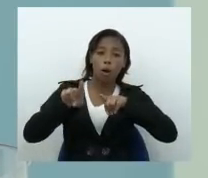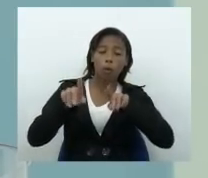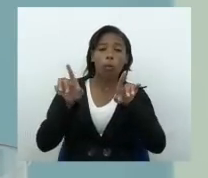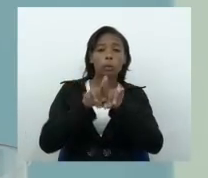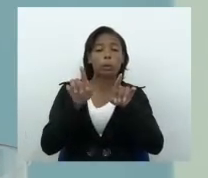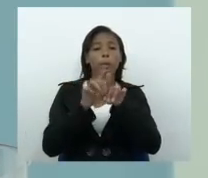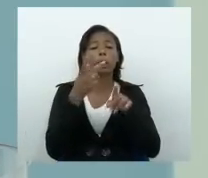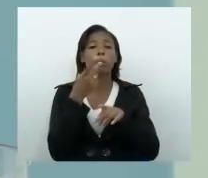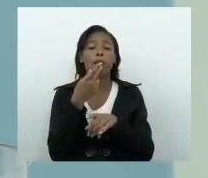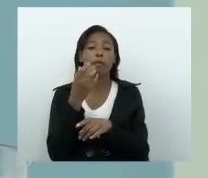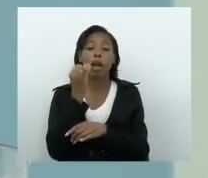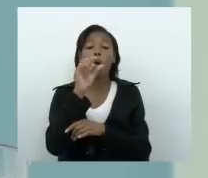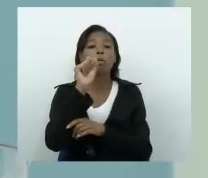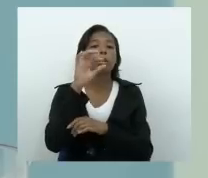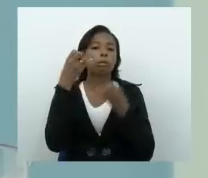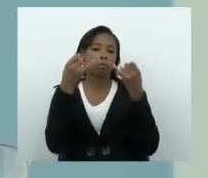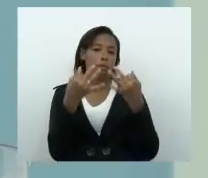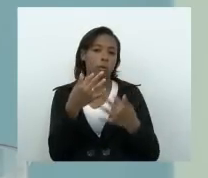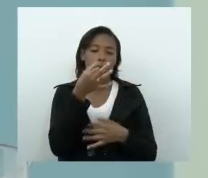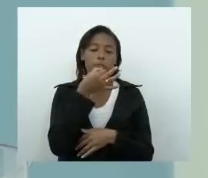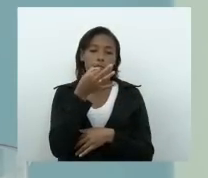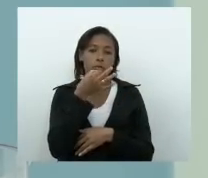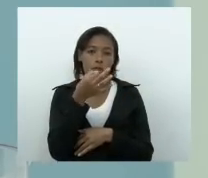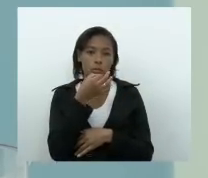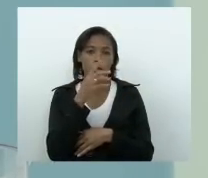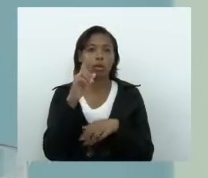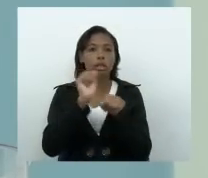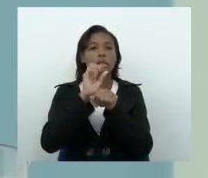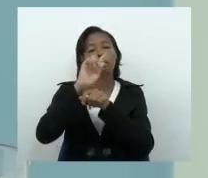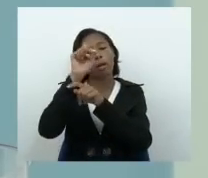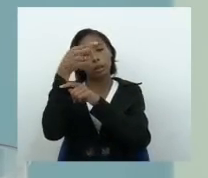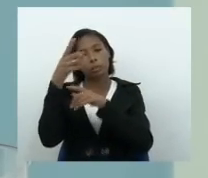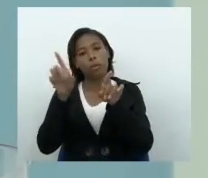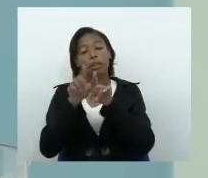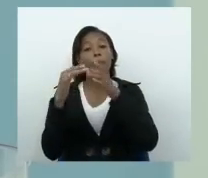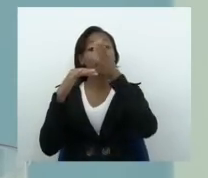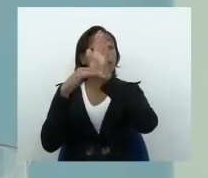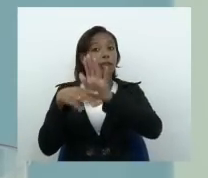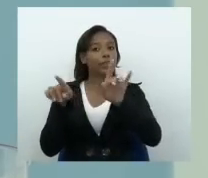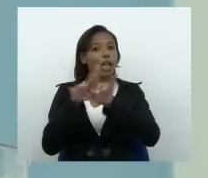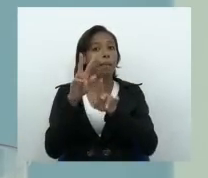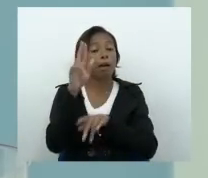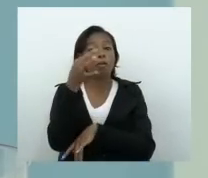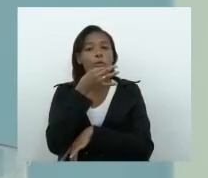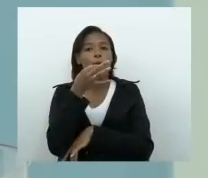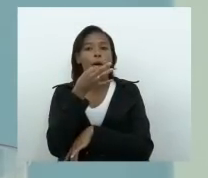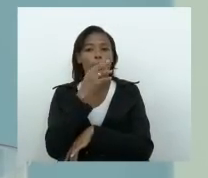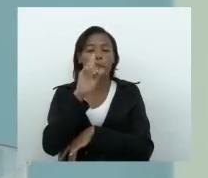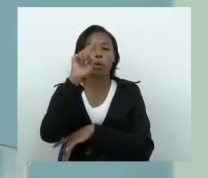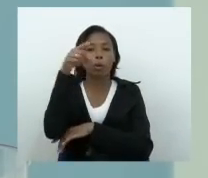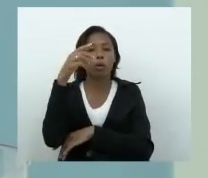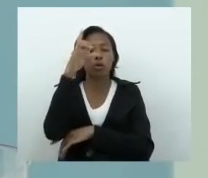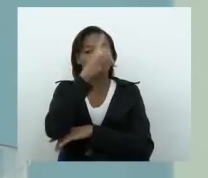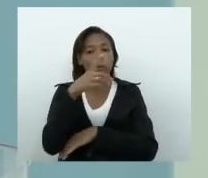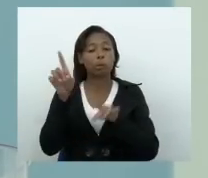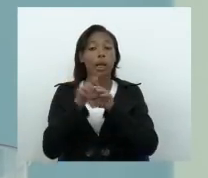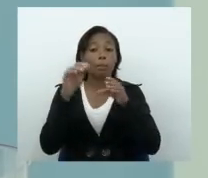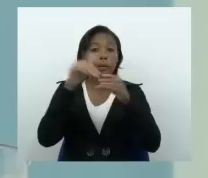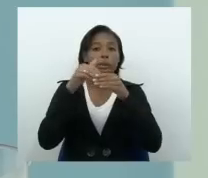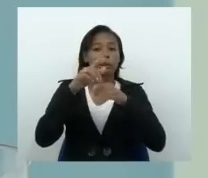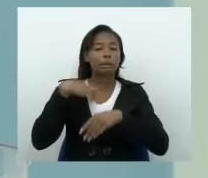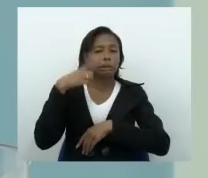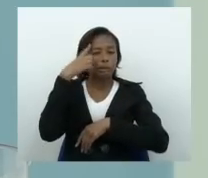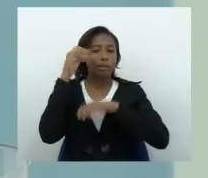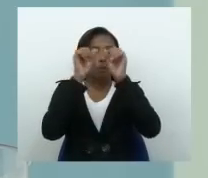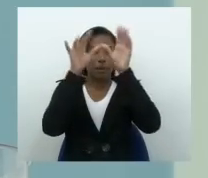do debate. Agradeço muito pelo carinho da audiência e a gente espera ter contribuído para que você possa, no próximo domingo, ter o seu voto mais consciente.